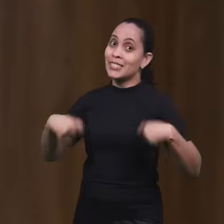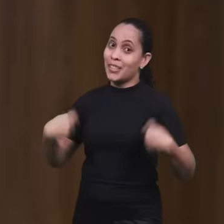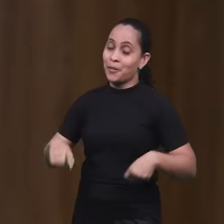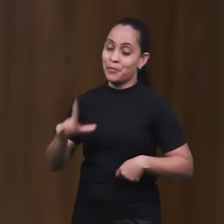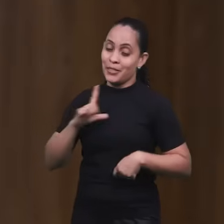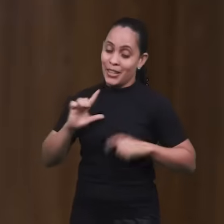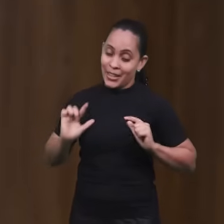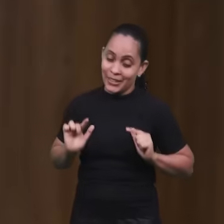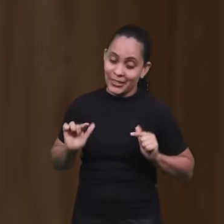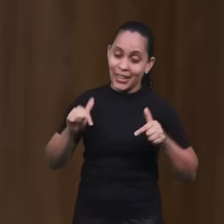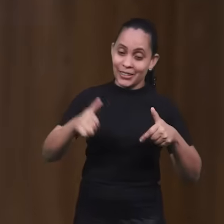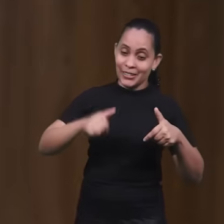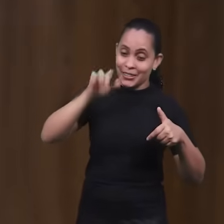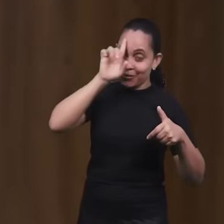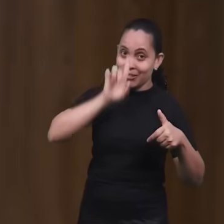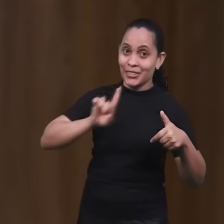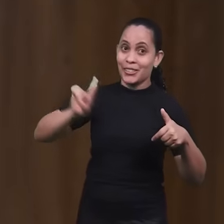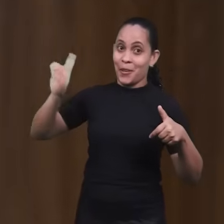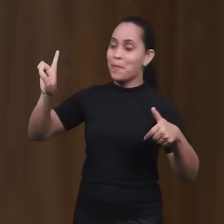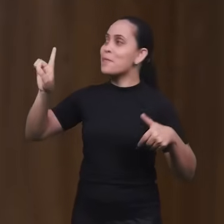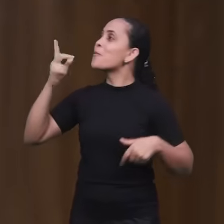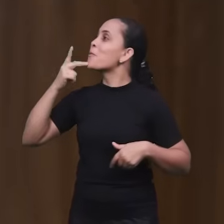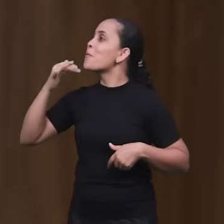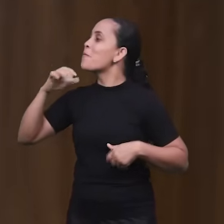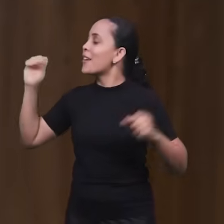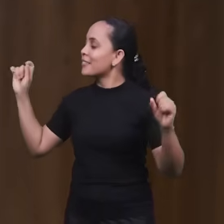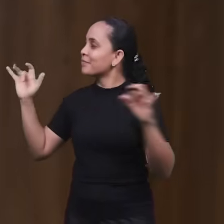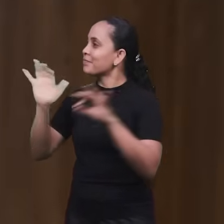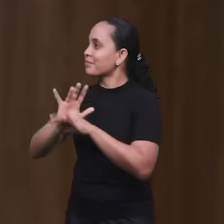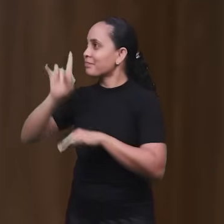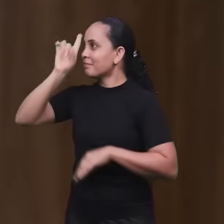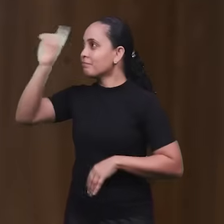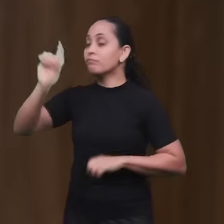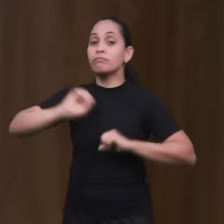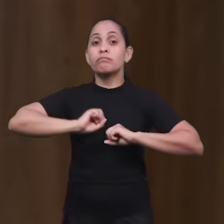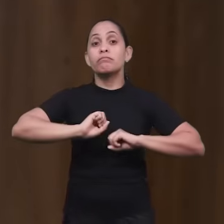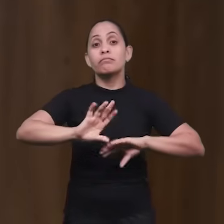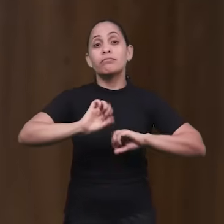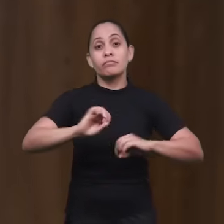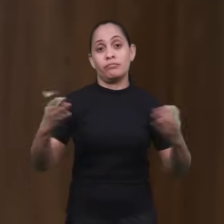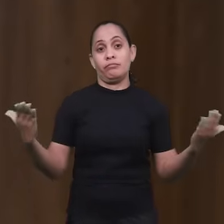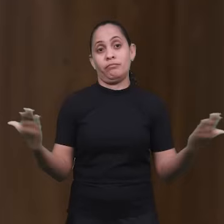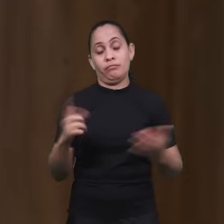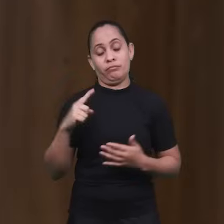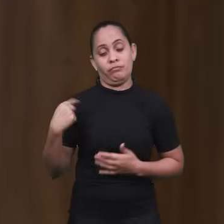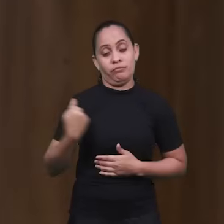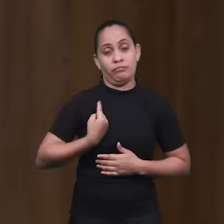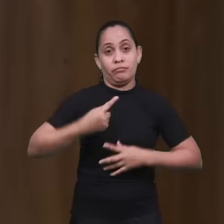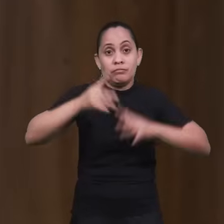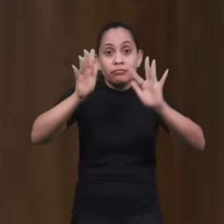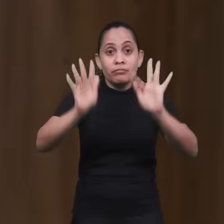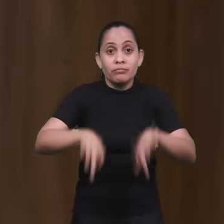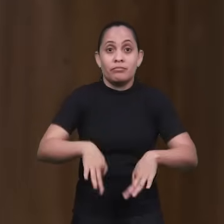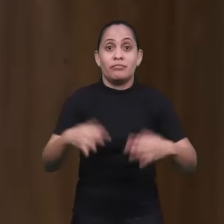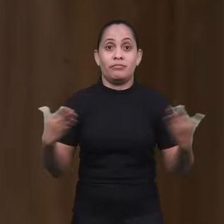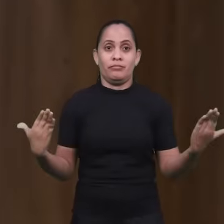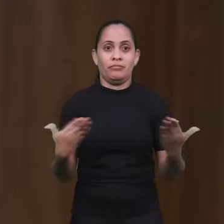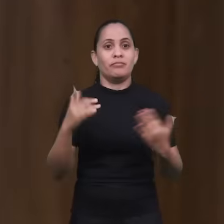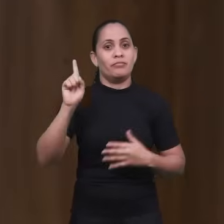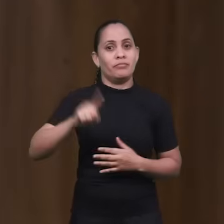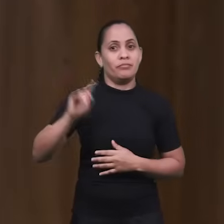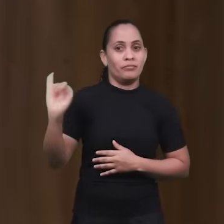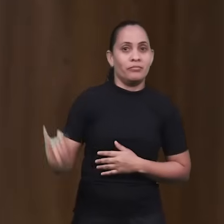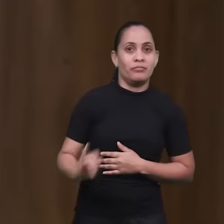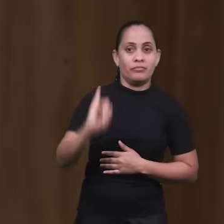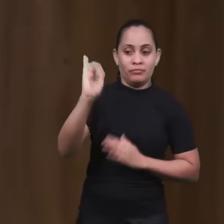forma para que o Pai seja glorificado. Este ensino aqui que nós estamos terminando é a